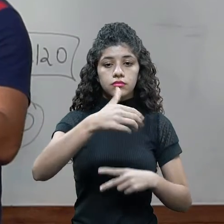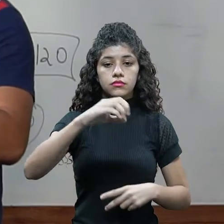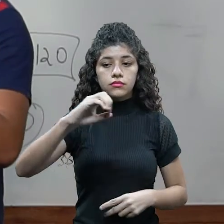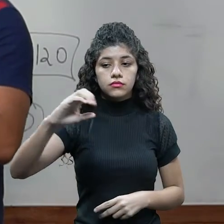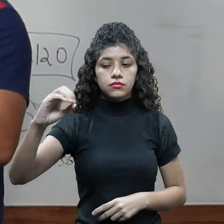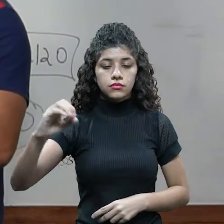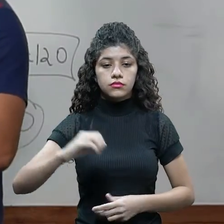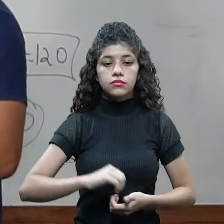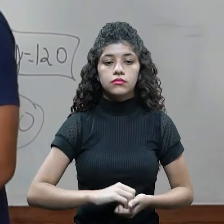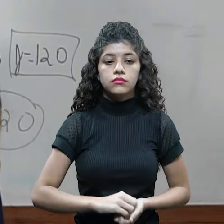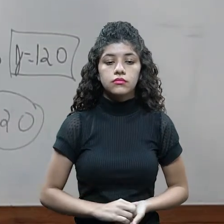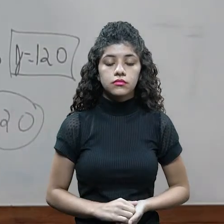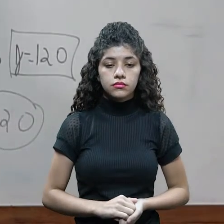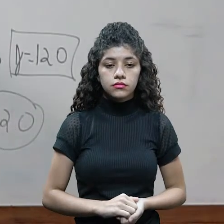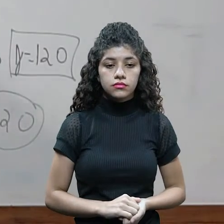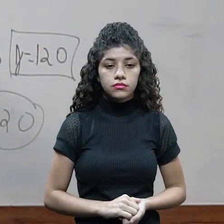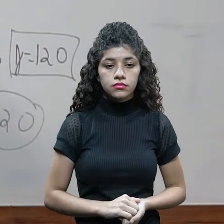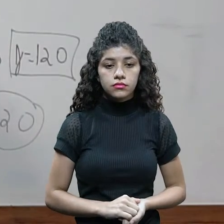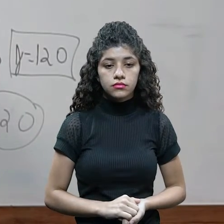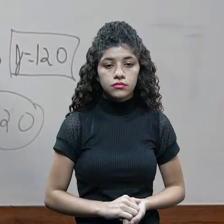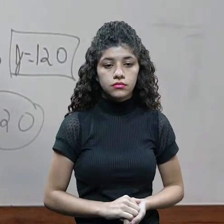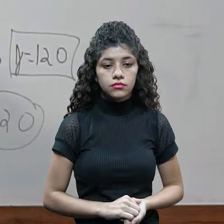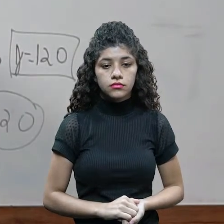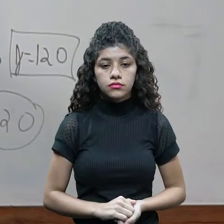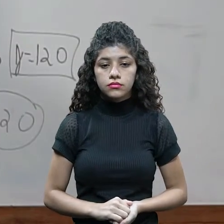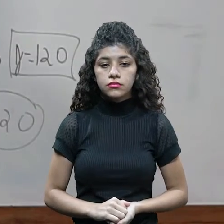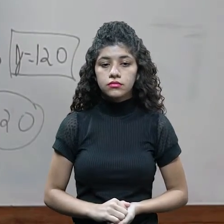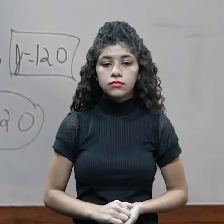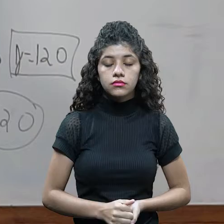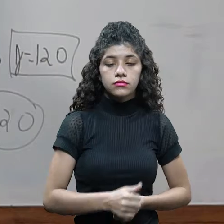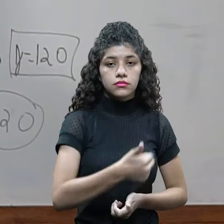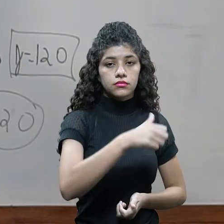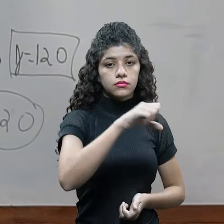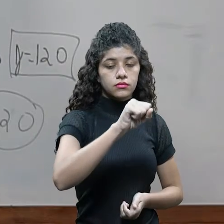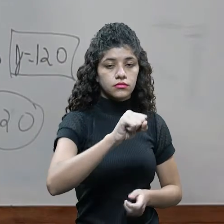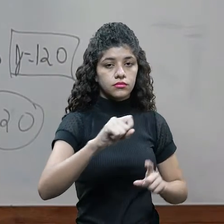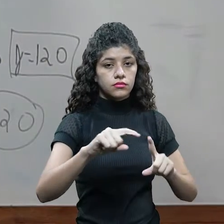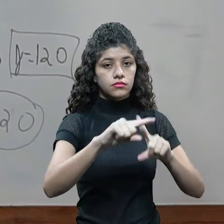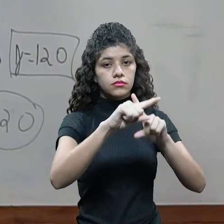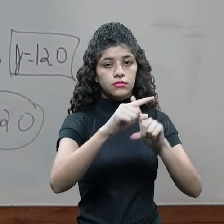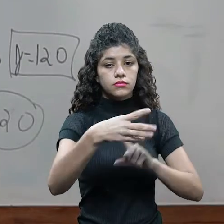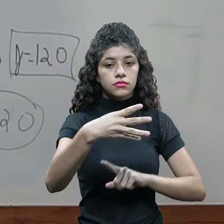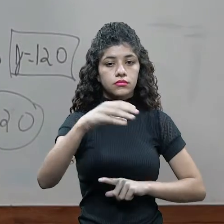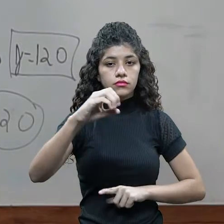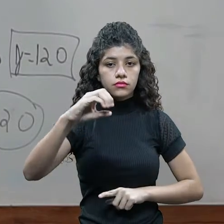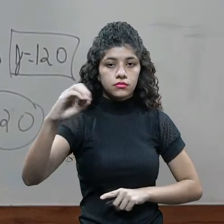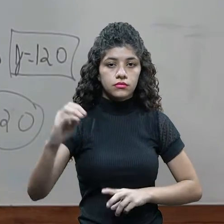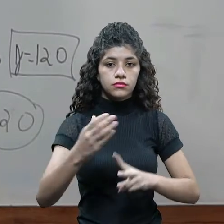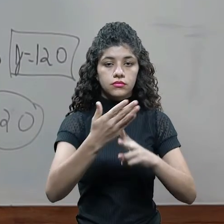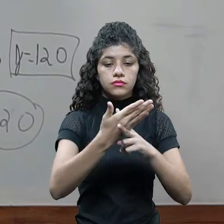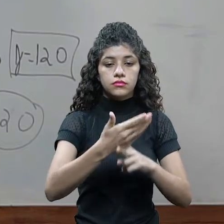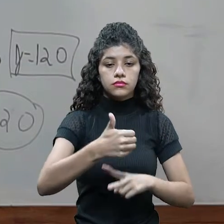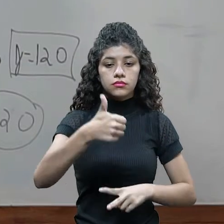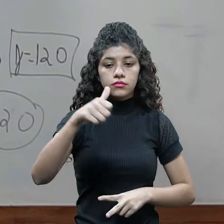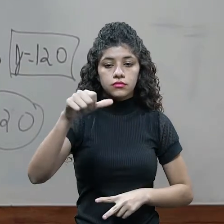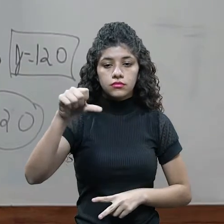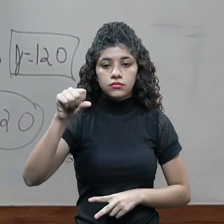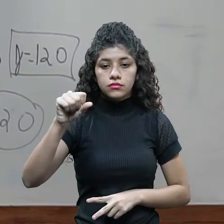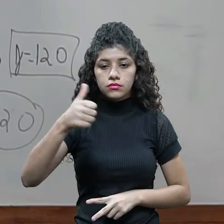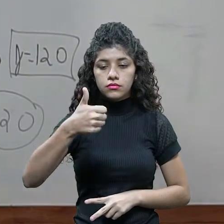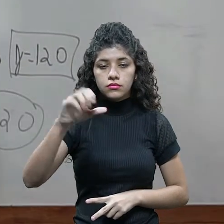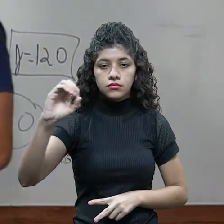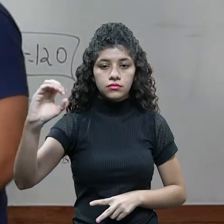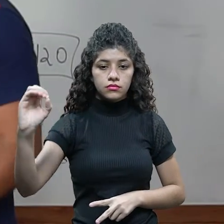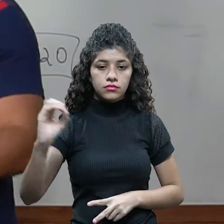Na matemática, multiplicação. Então, 18% de 400 é 18 vezes 400 dividido por 100.